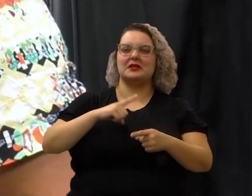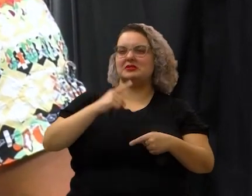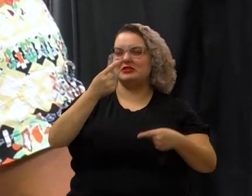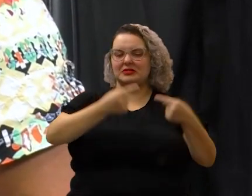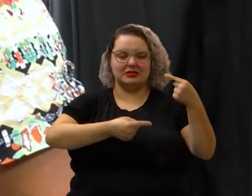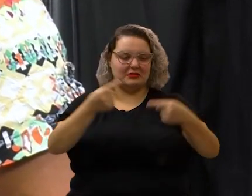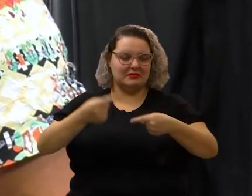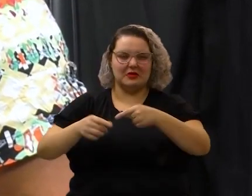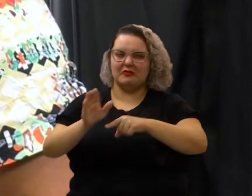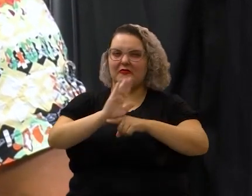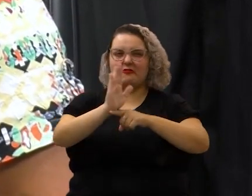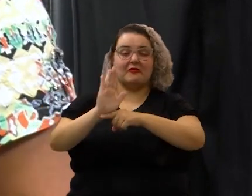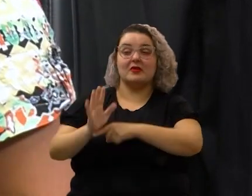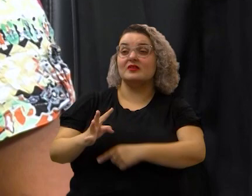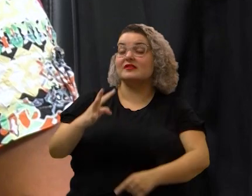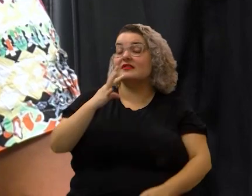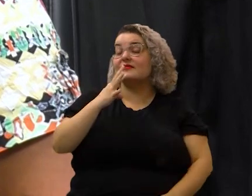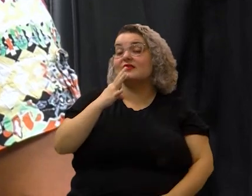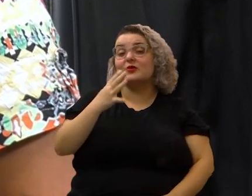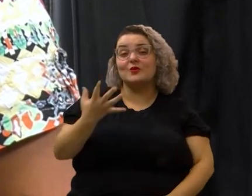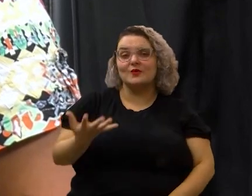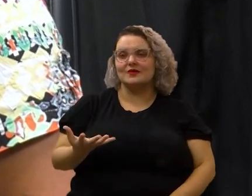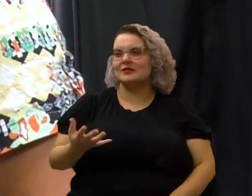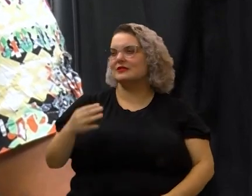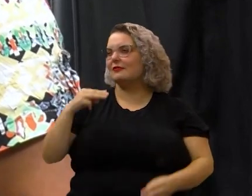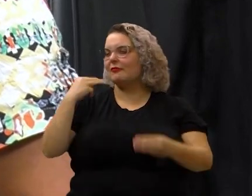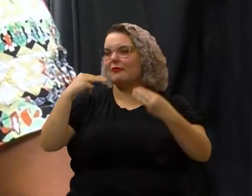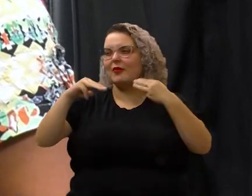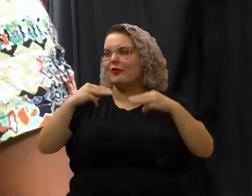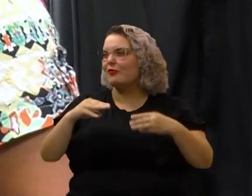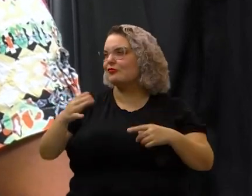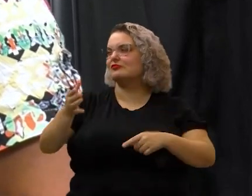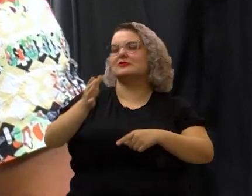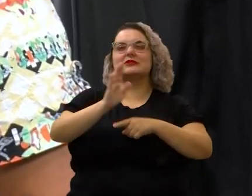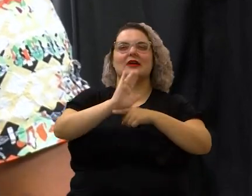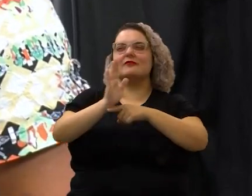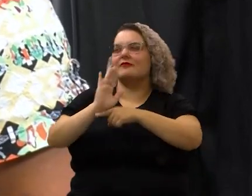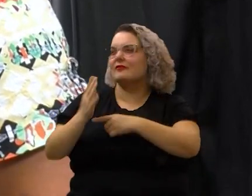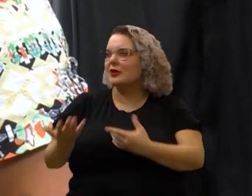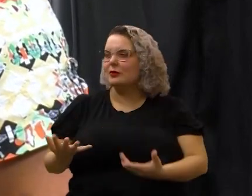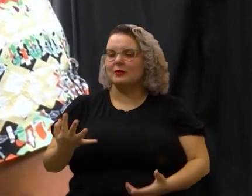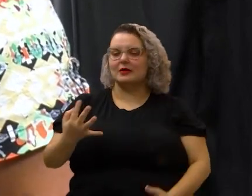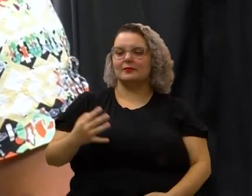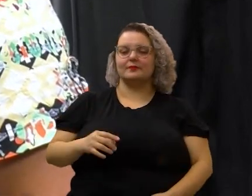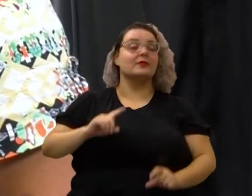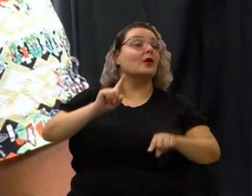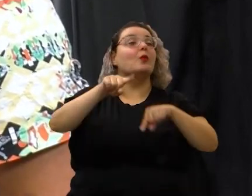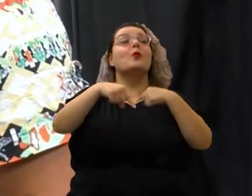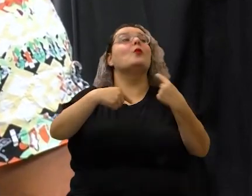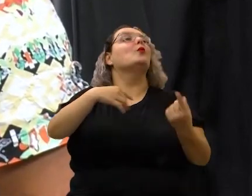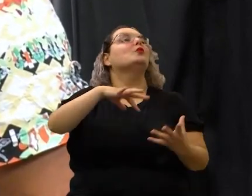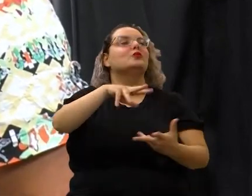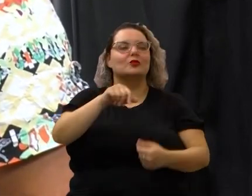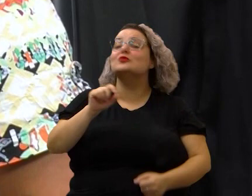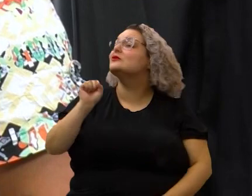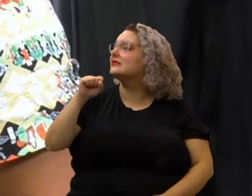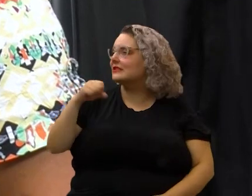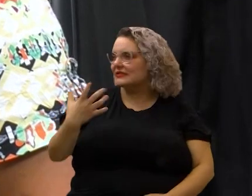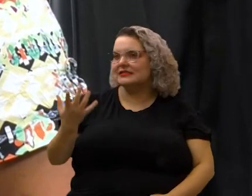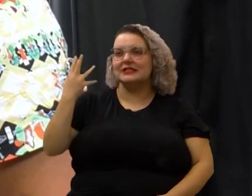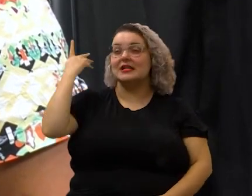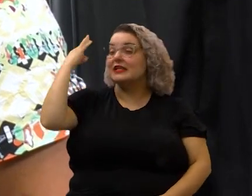tinha debate, filme, eu estava conhecendo música, conhecendo filme, conhecendo um outro universo,